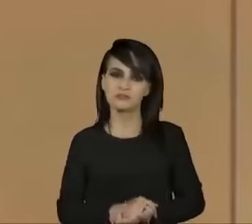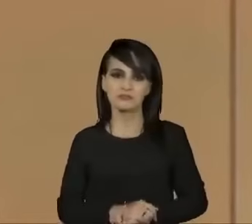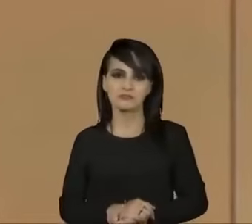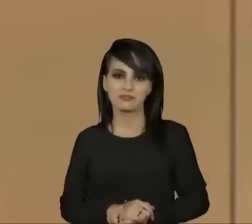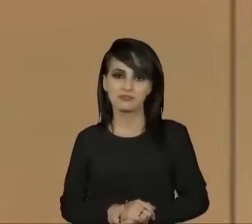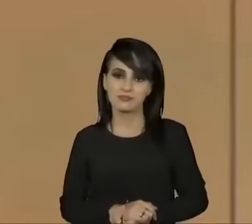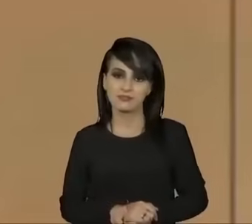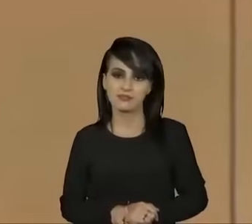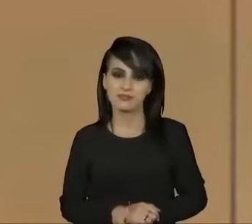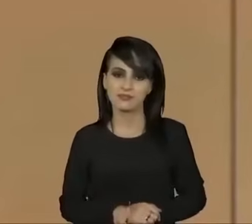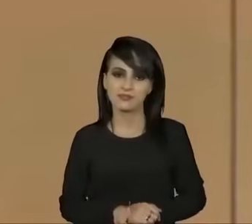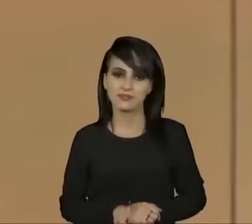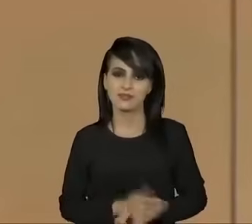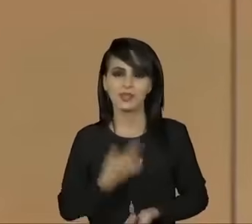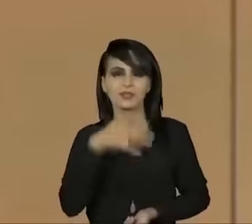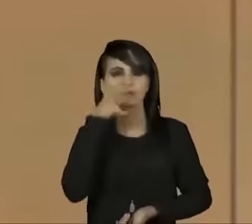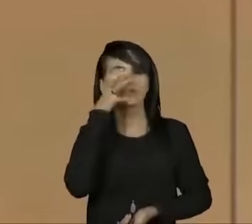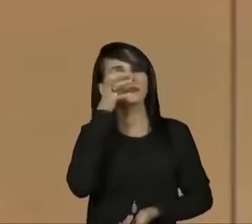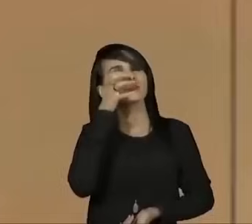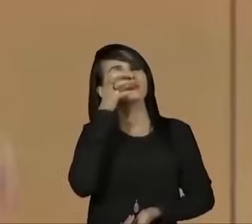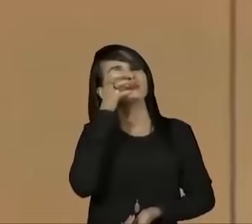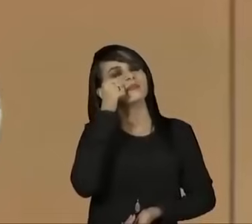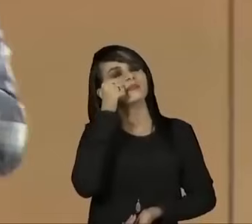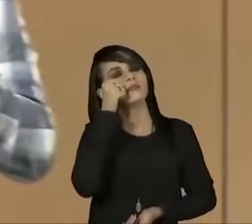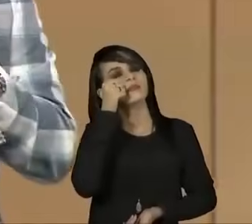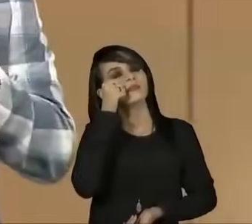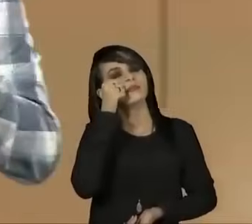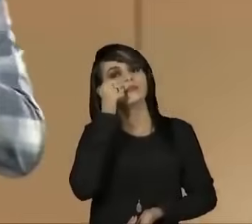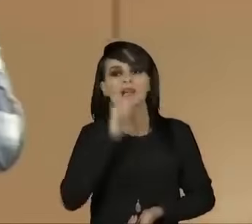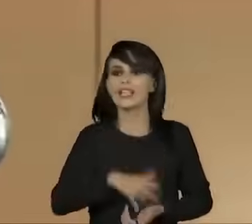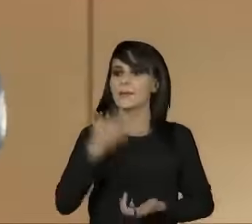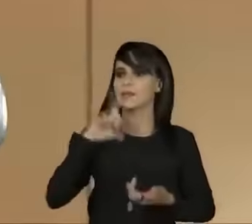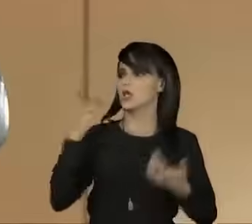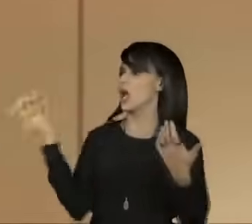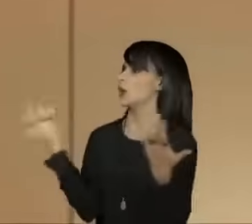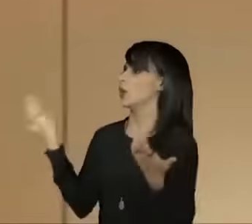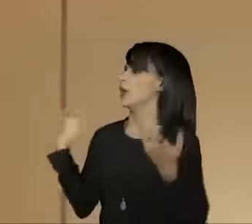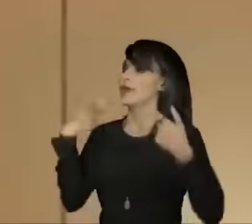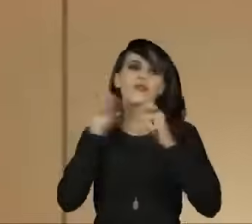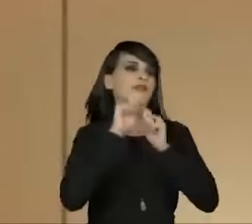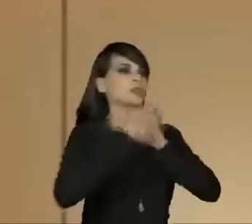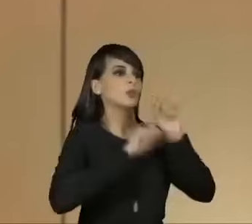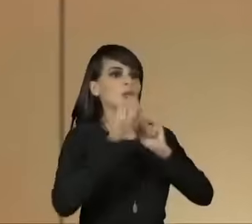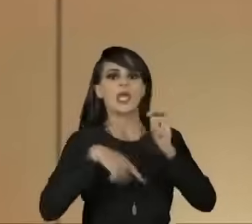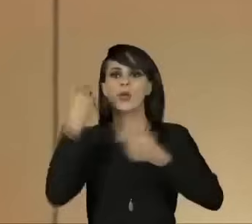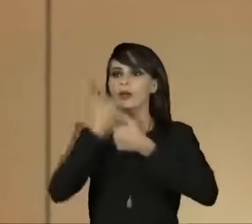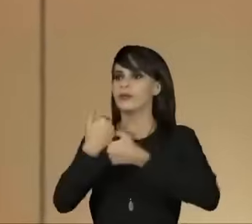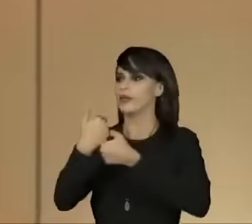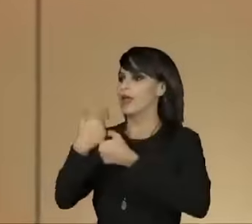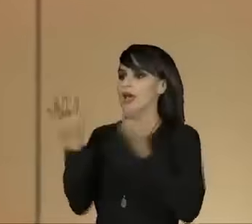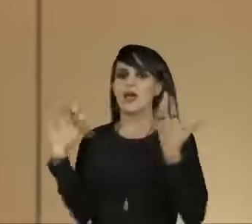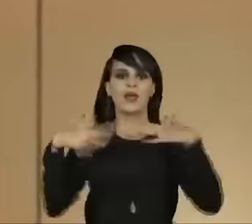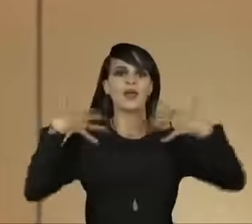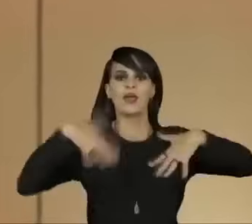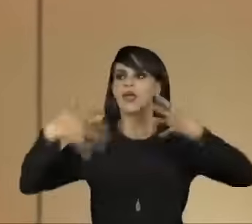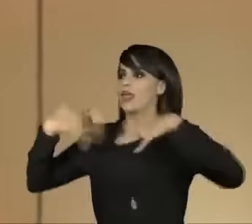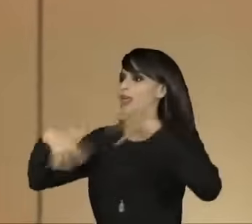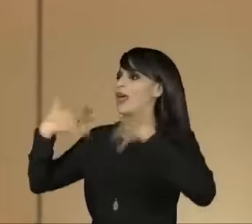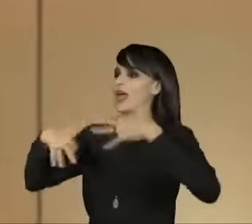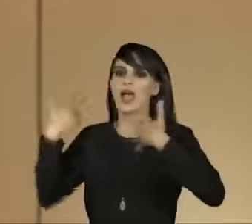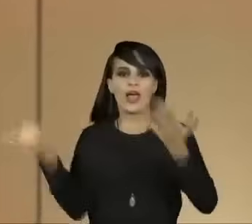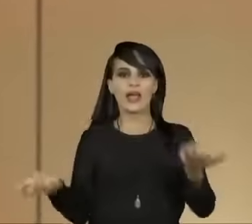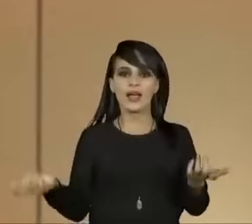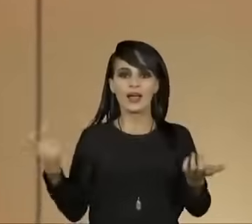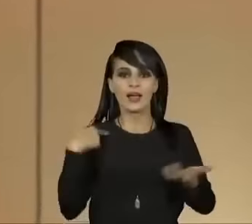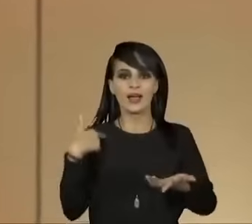por8 durmo que é uma beleza tem gente que pensa e agora ai ai gravei esse vídeo ai tô dando uma